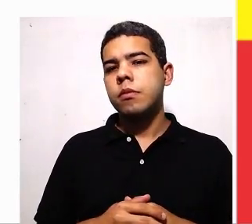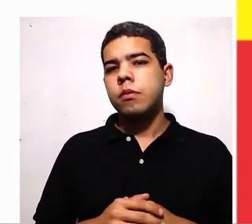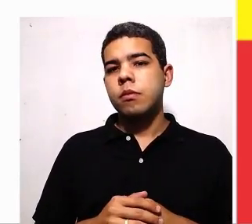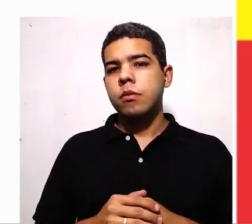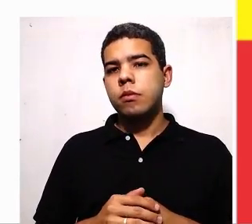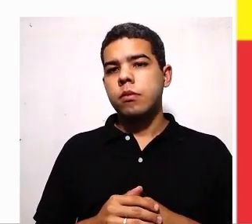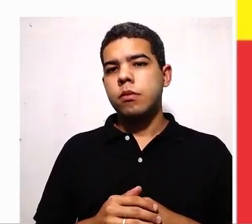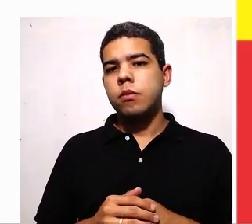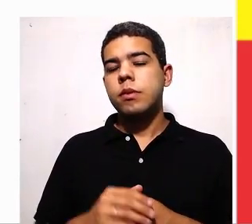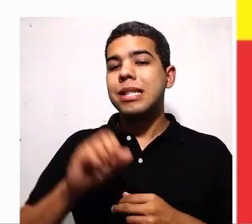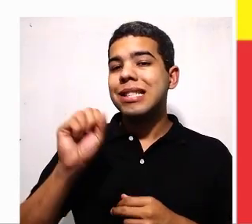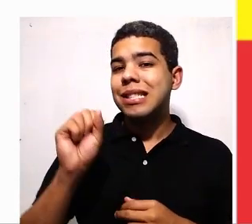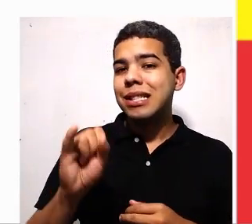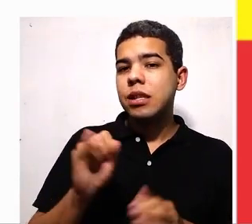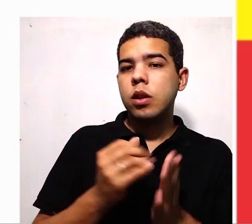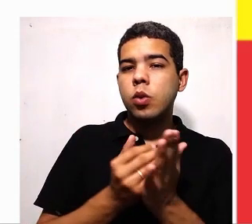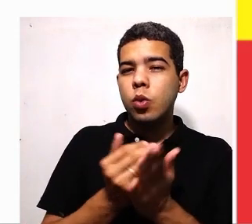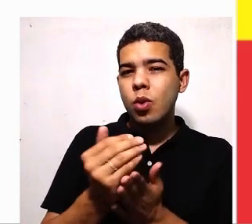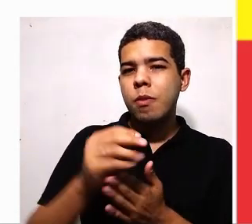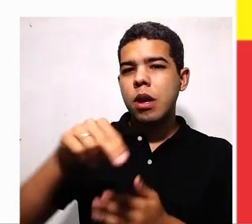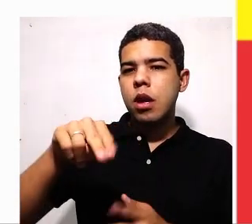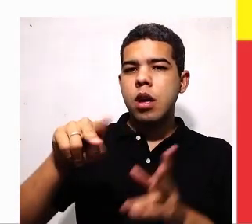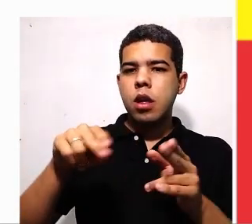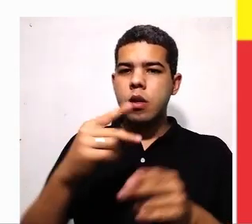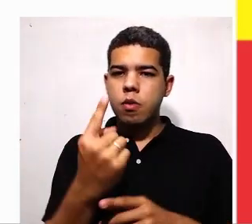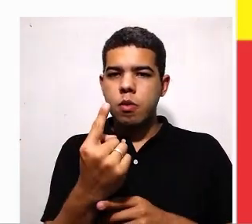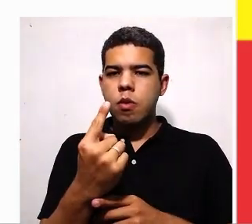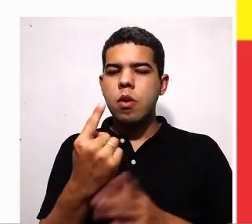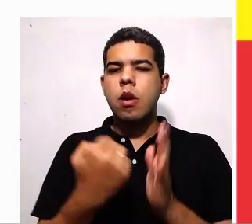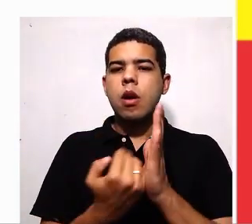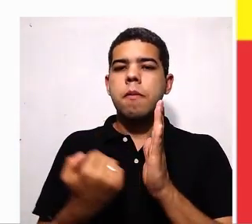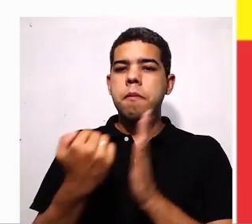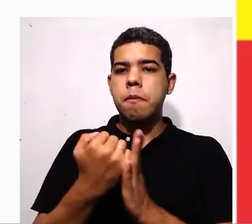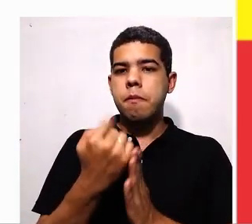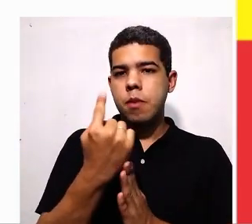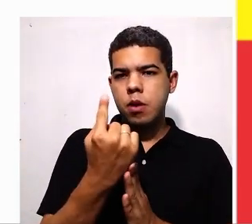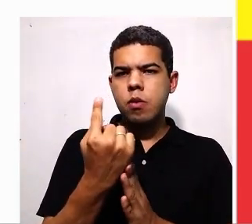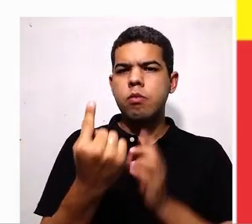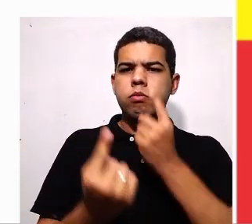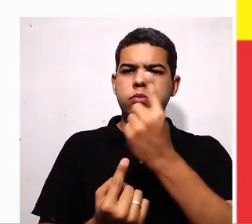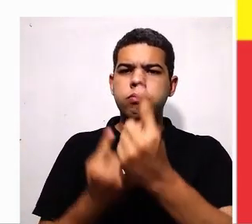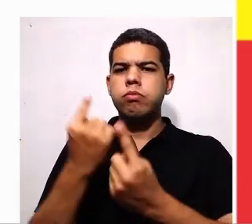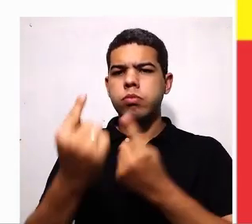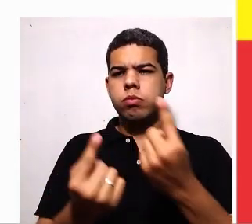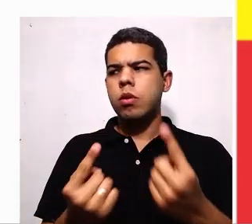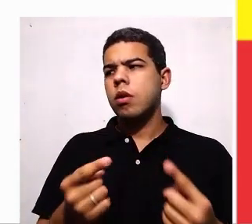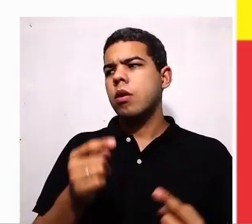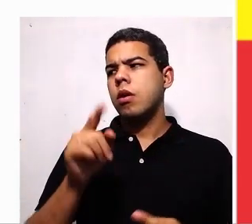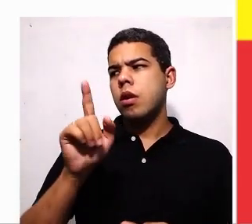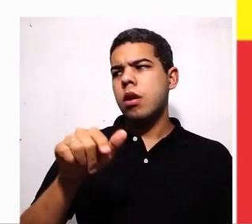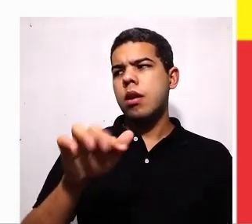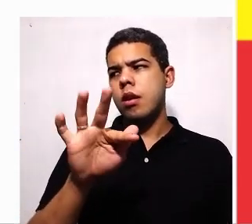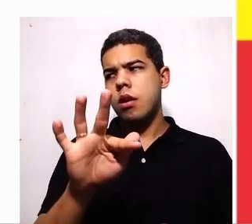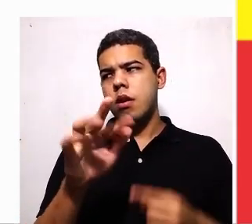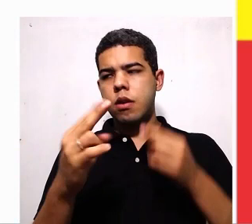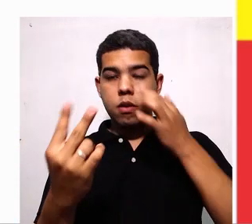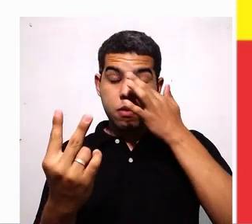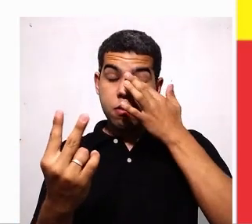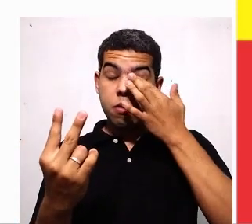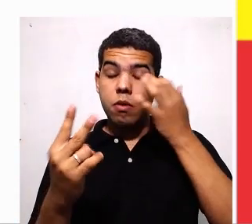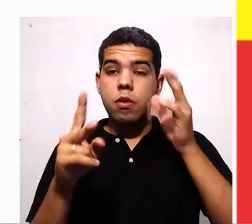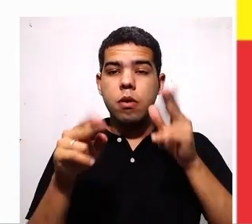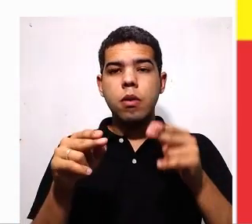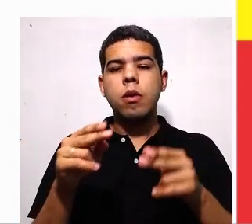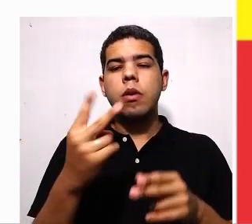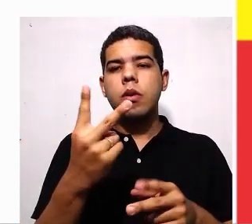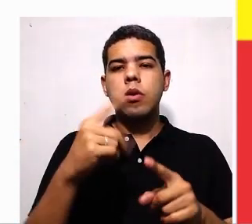coloca aqui. Se eu comecei com n igual a 1, eu vou adicionar 1 a 1. Então, fica F2. F2 é